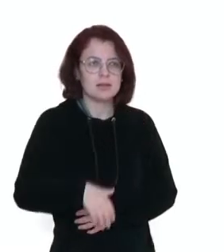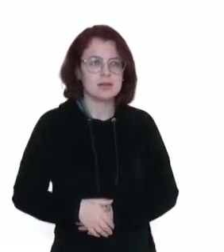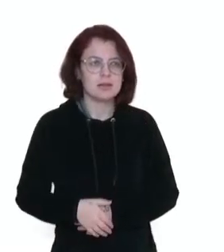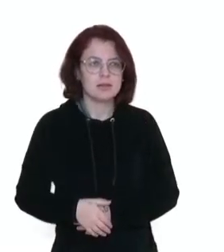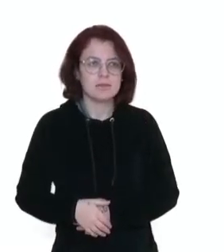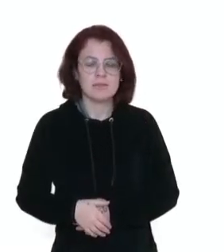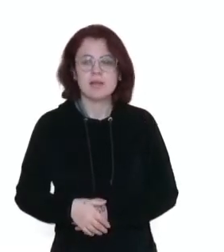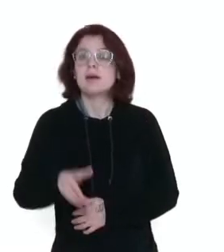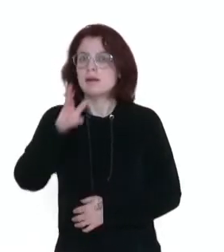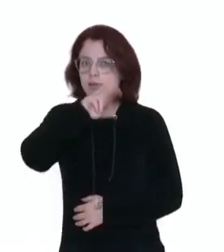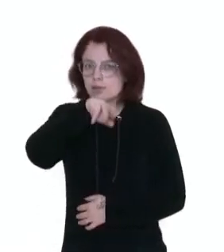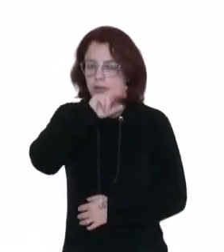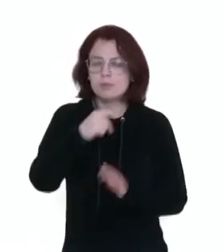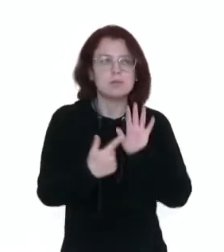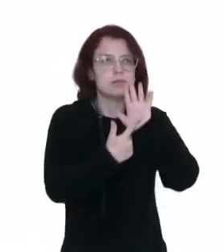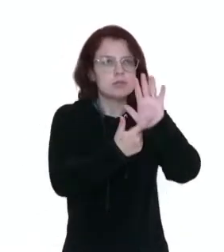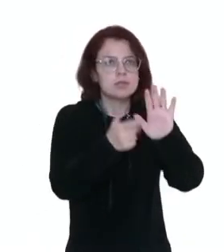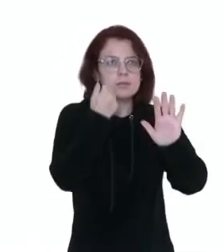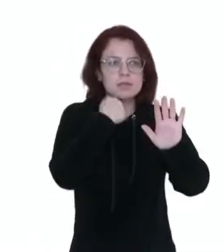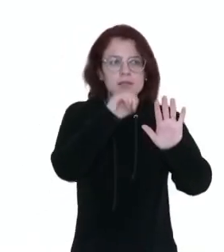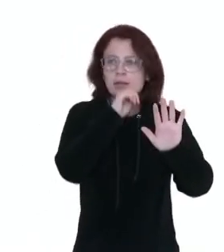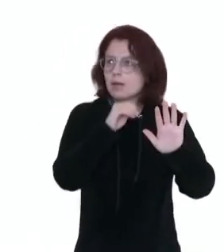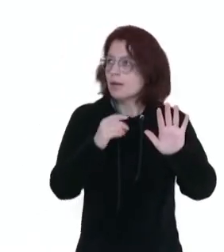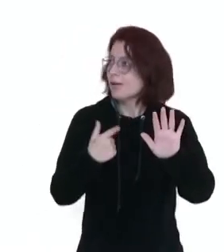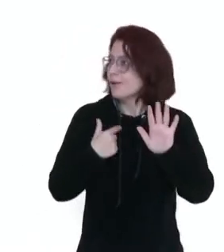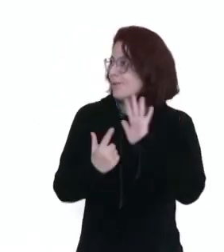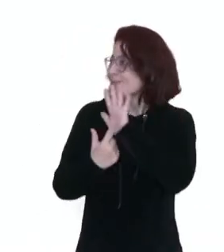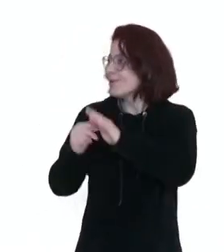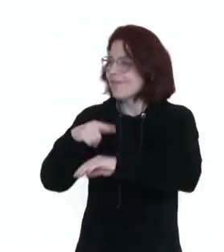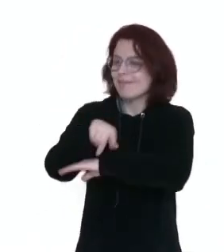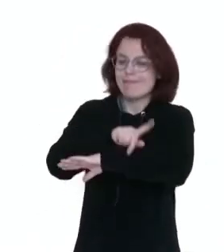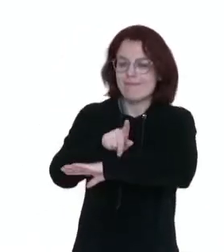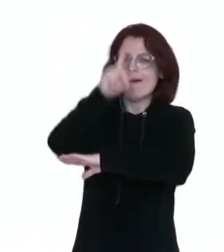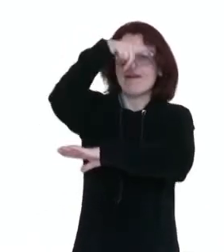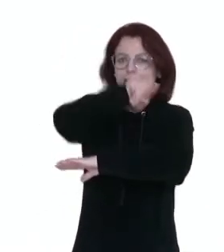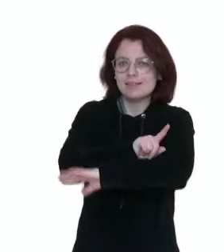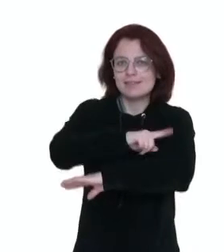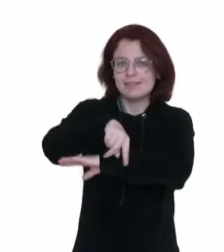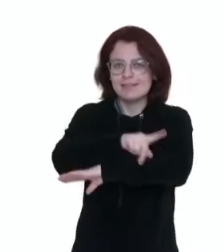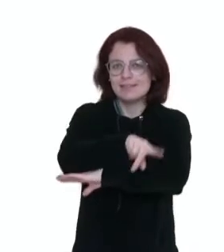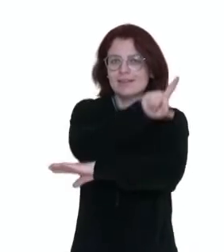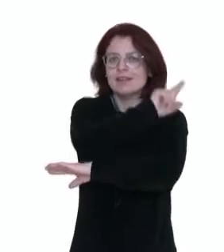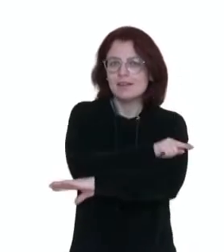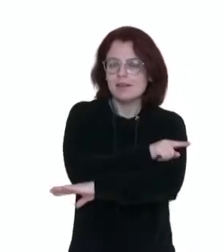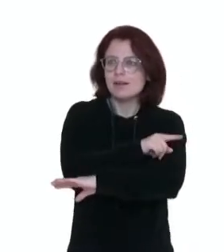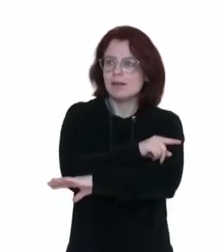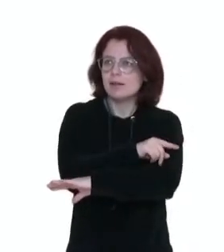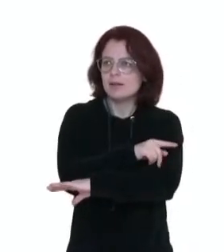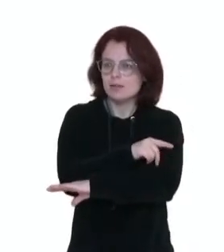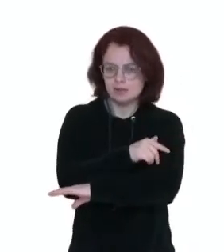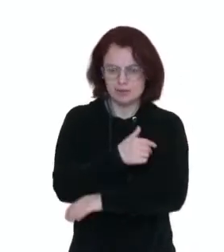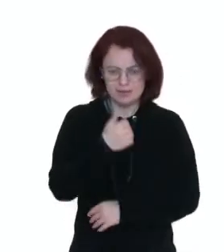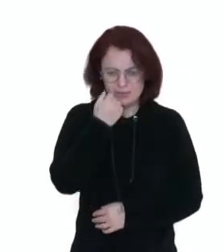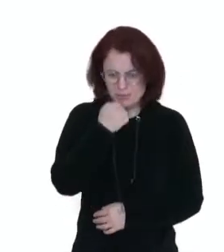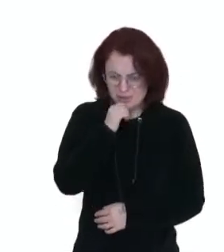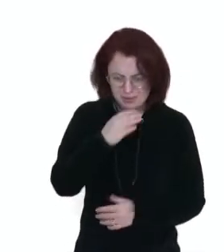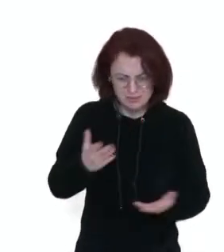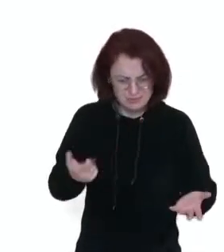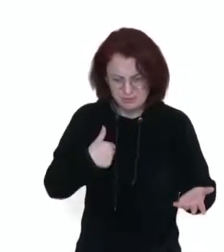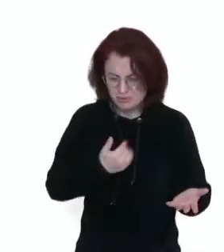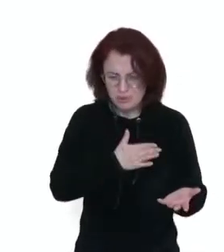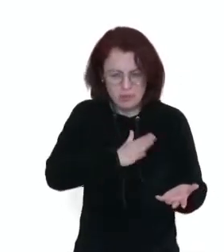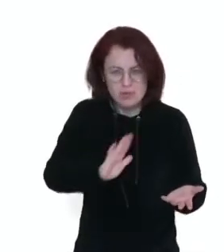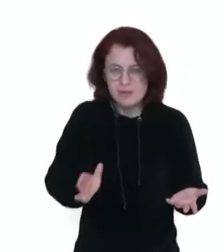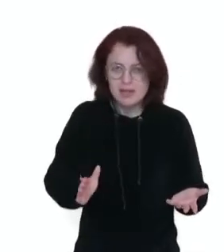casa, mostrou à sua mãe que sabia pular e disse que foi o sapo que a ensinou. Sua mãe também não